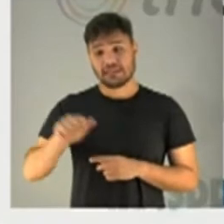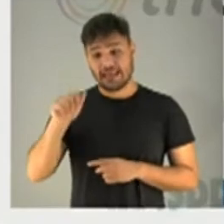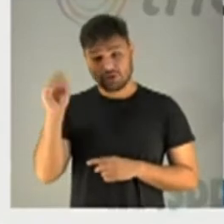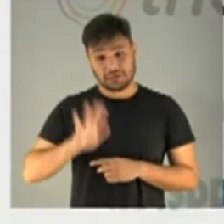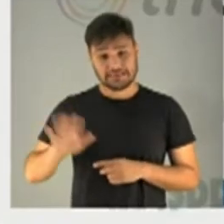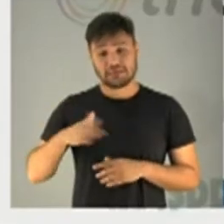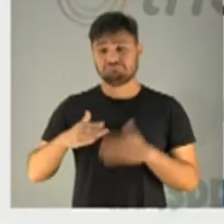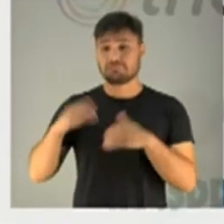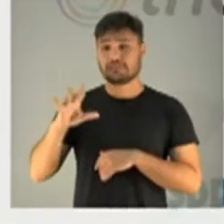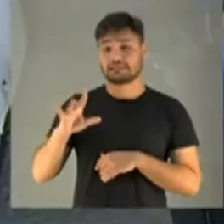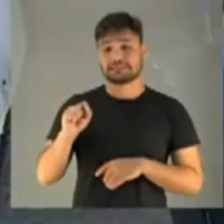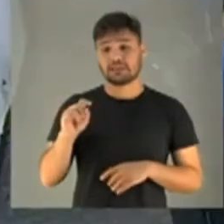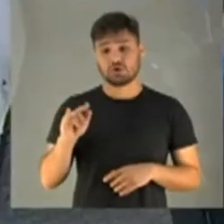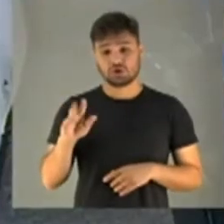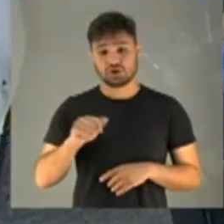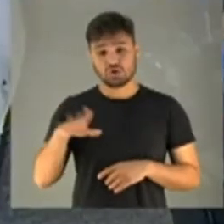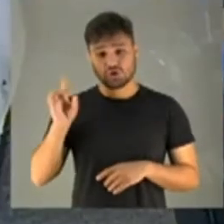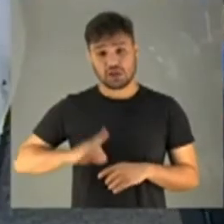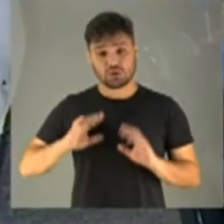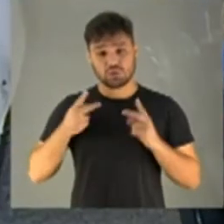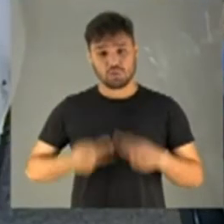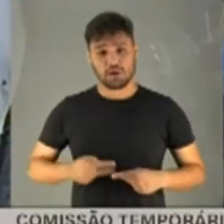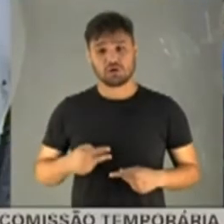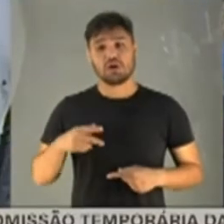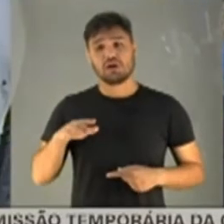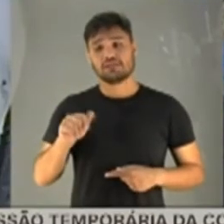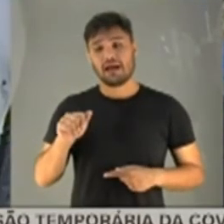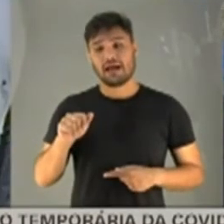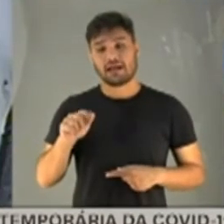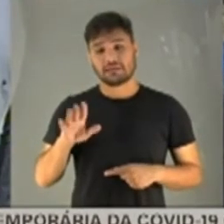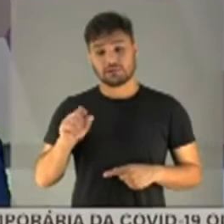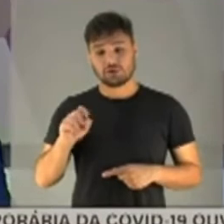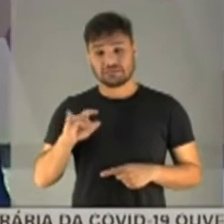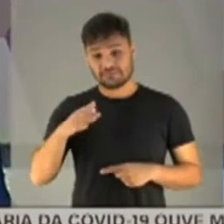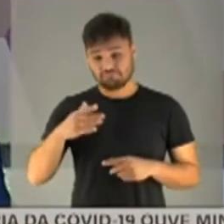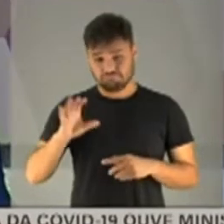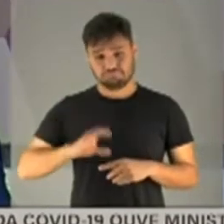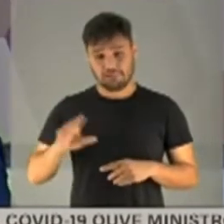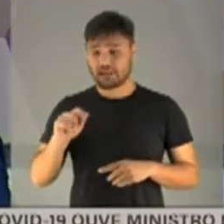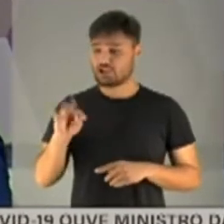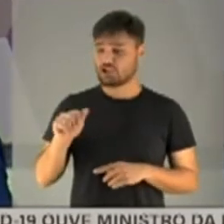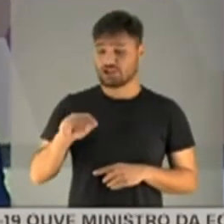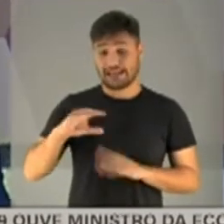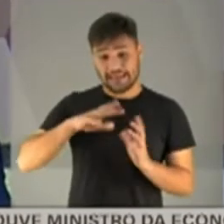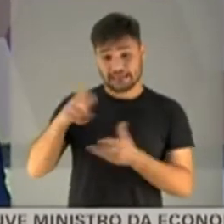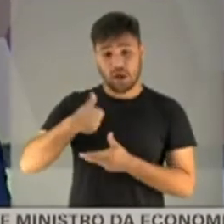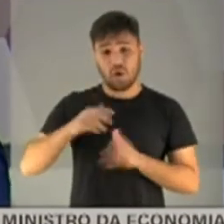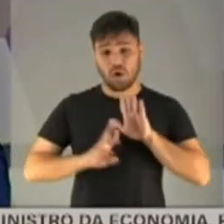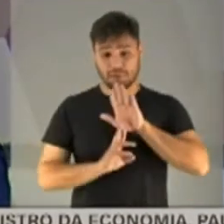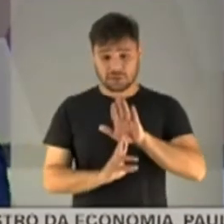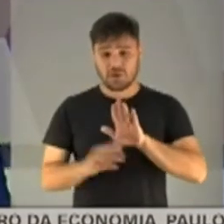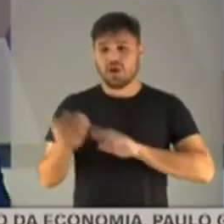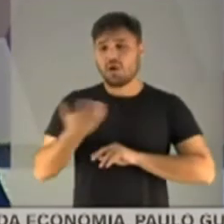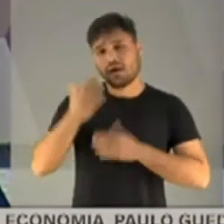Ciência e pelo Centro Santos Dias de Direitos Humanos da Arquidiocese de São Paulo e pela Anistia Internacional, que eu represento aqui. Eu quero